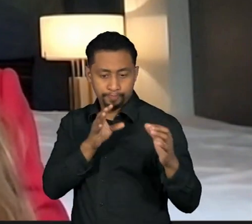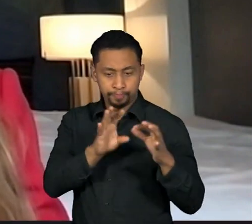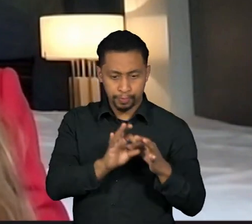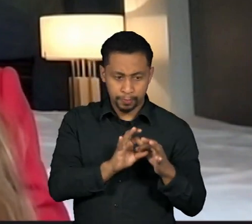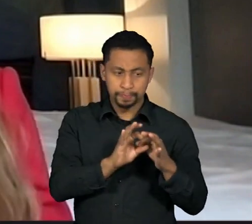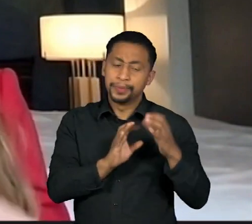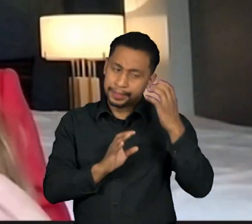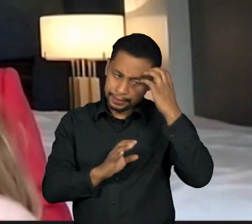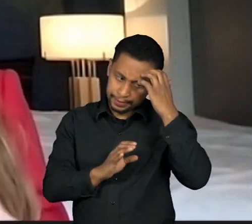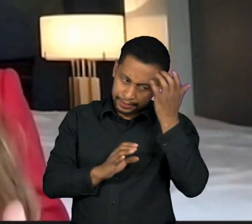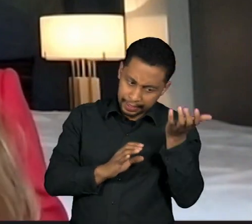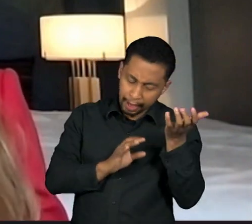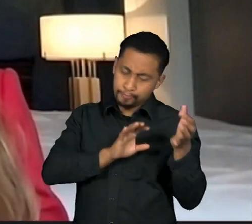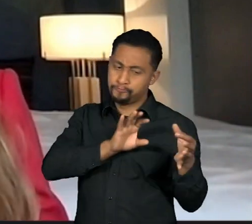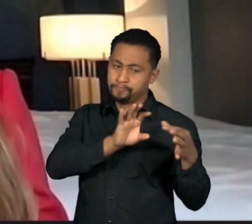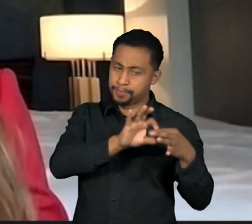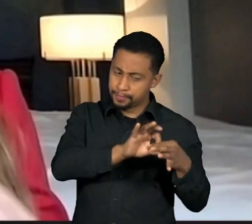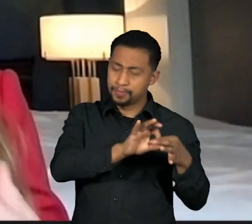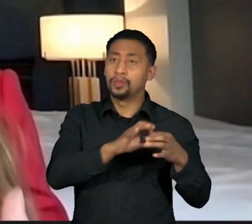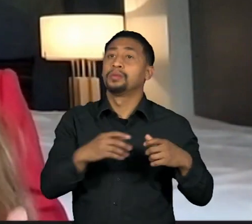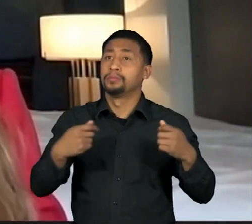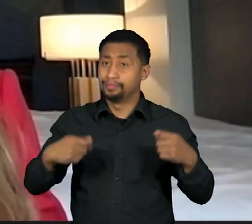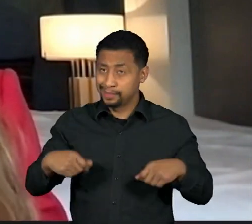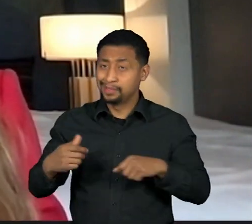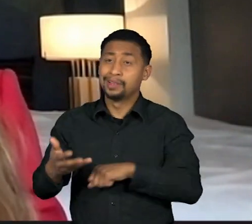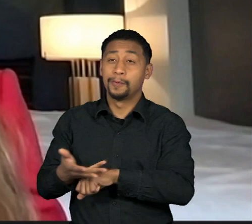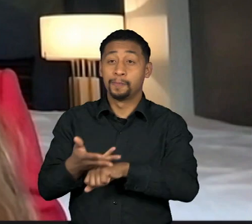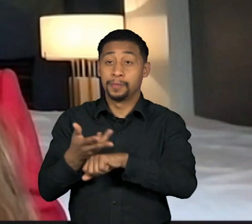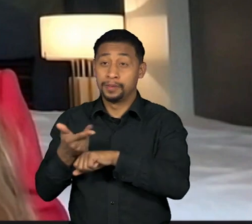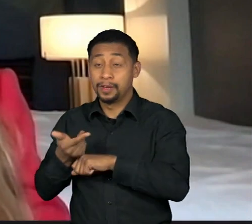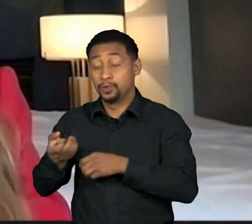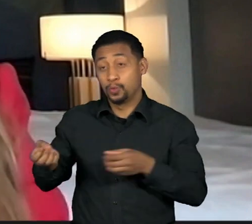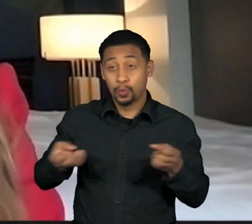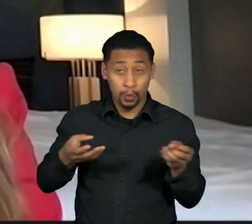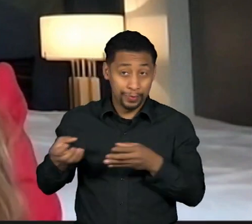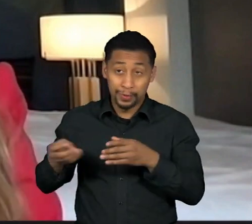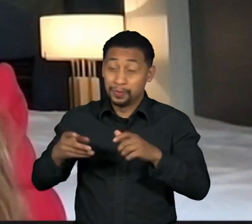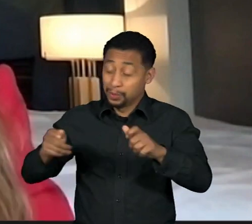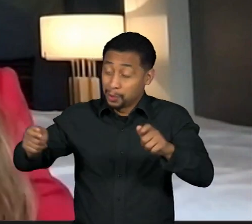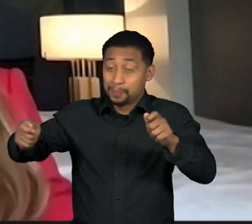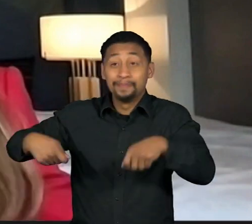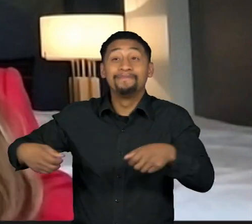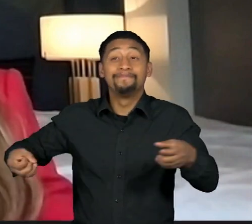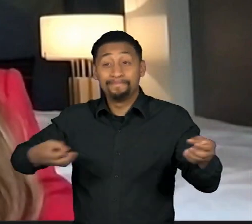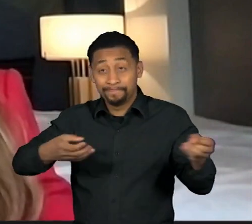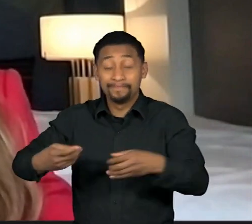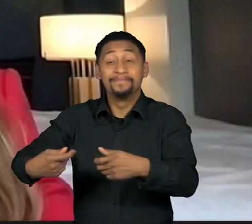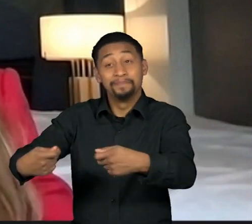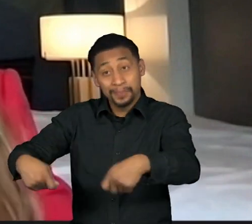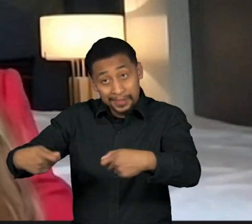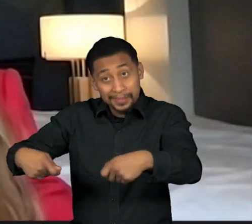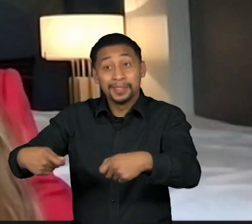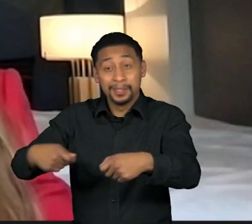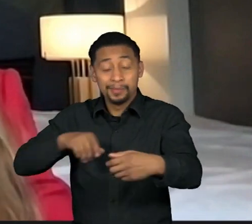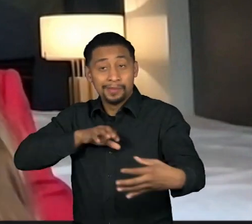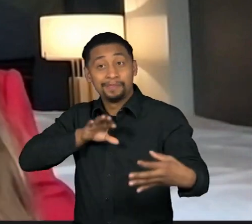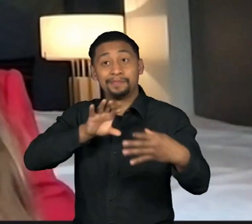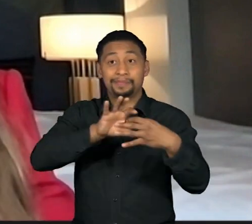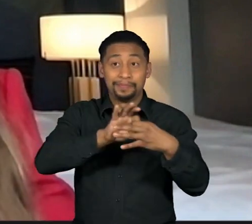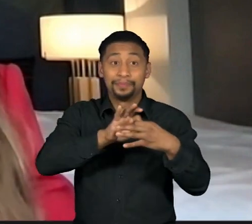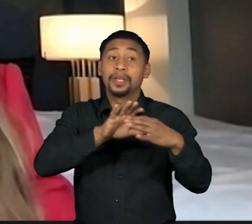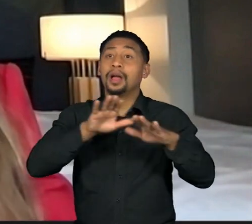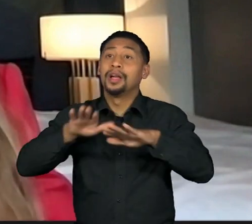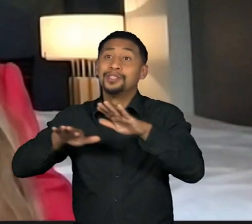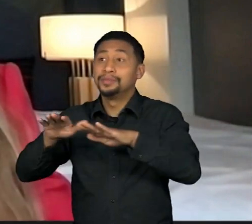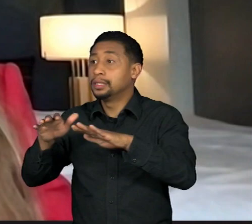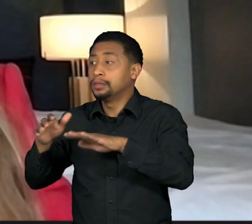inteligência artificial, nós precisamos de novas habilidades, novas competências e outras, de certeza, nós vamos